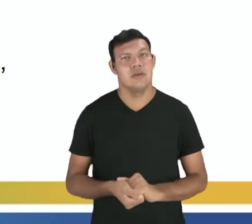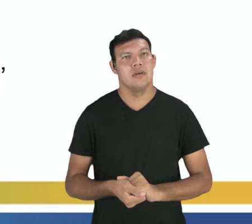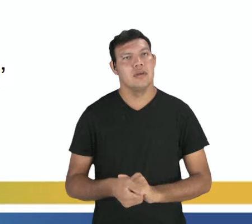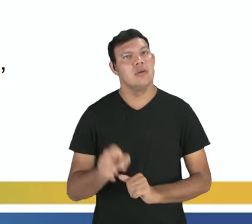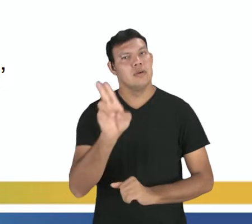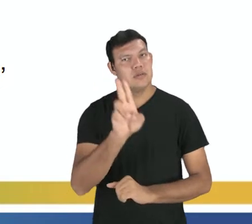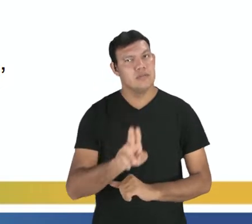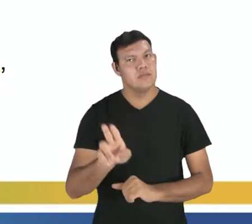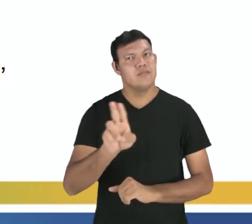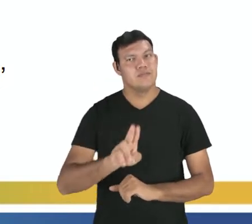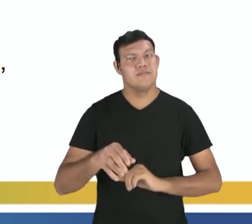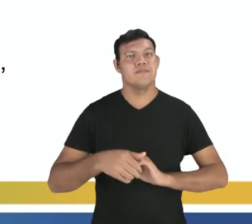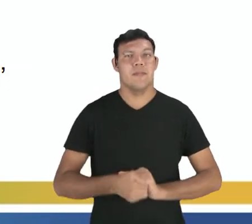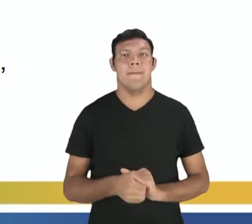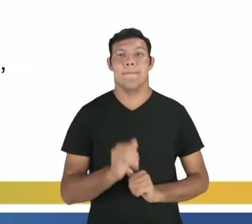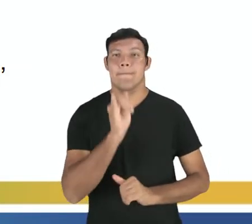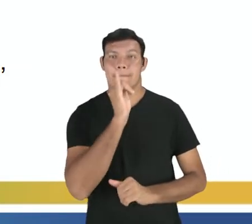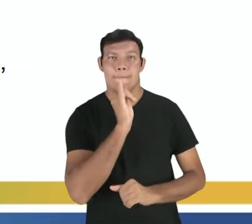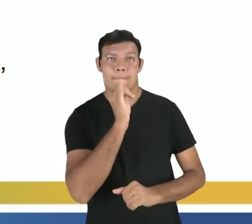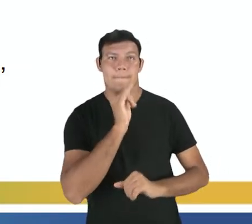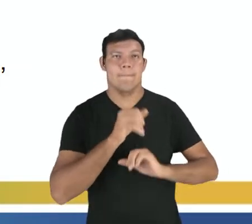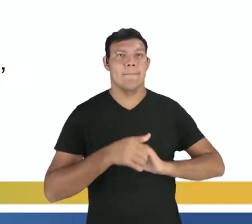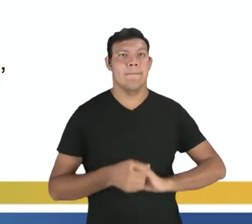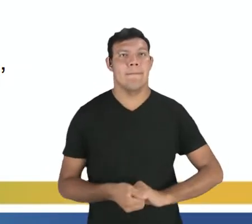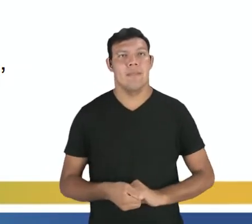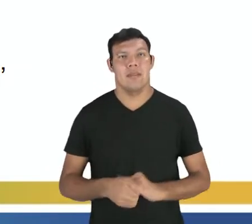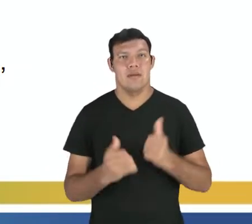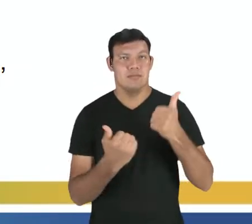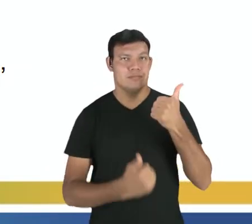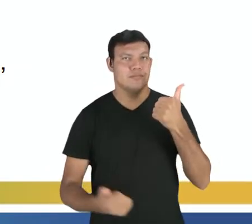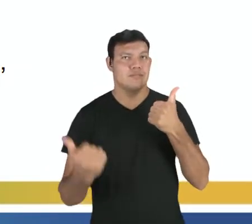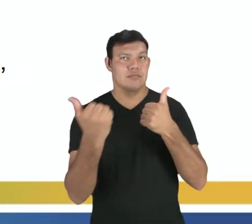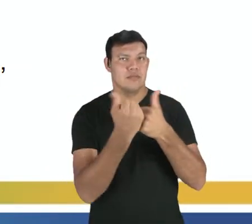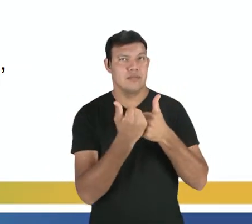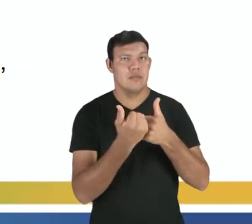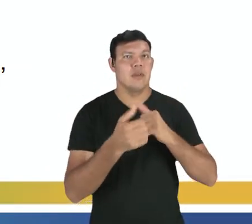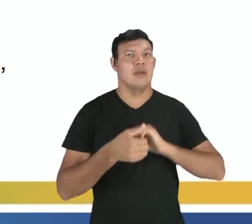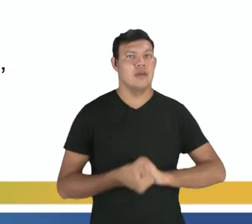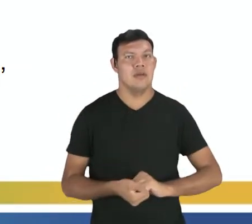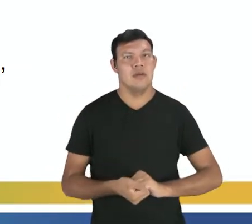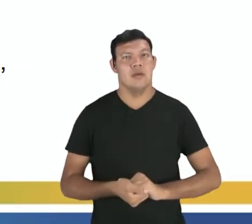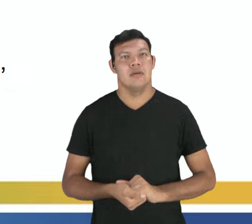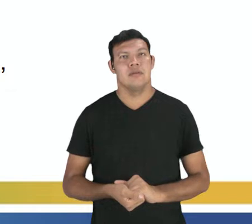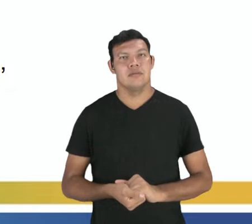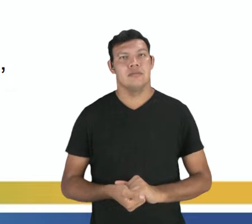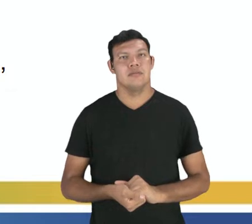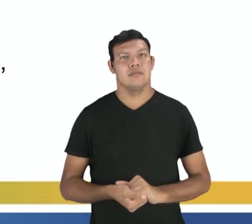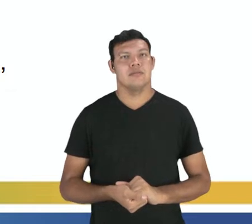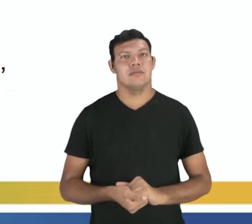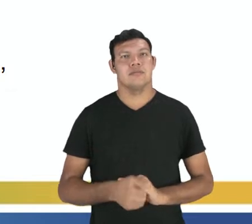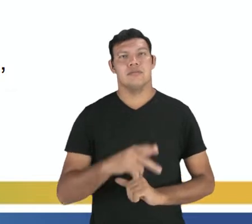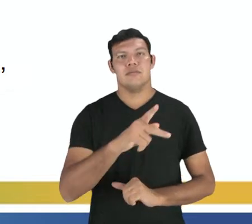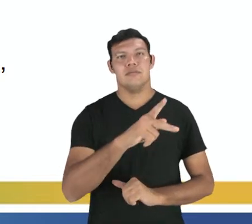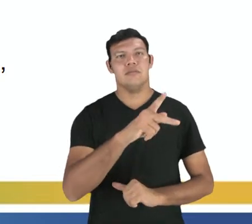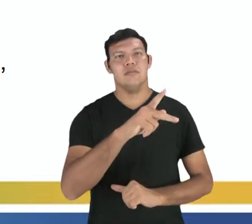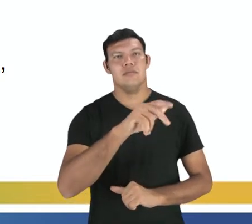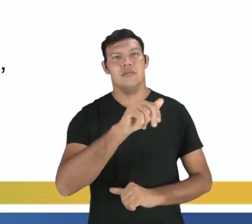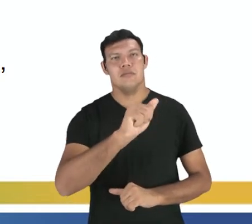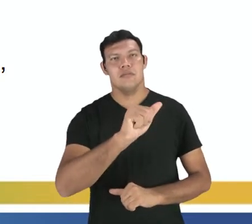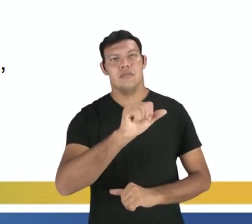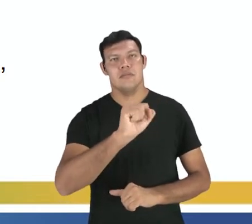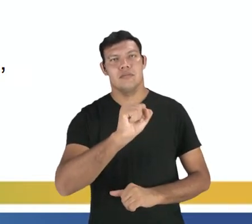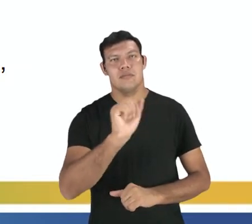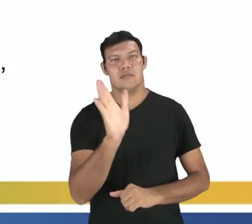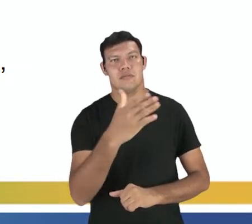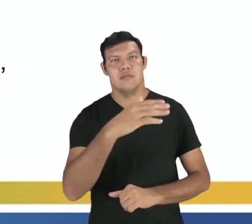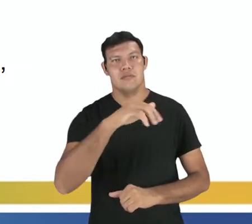eufemismo. Por exemplo, a substituição de pass away por die. Die